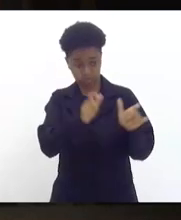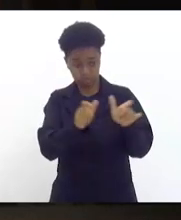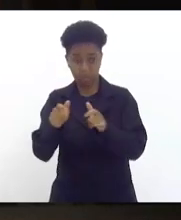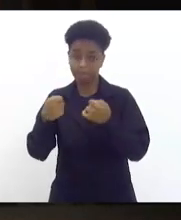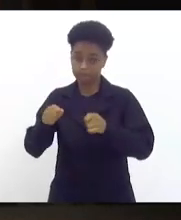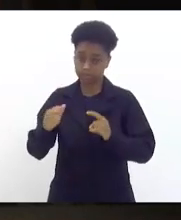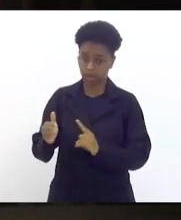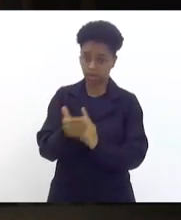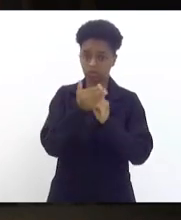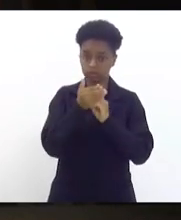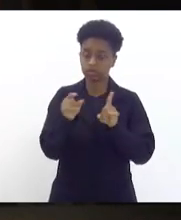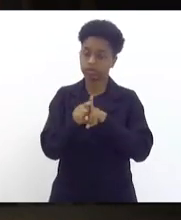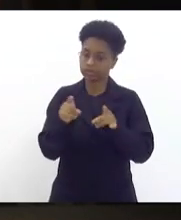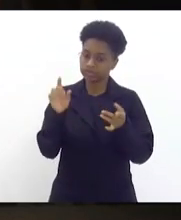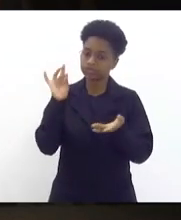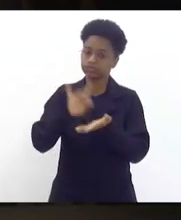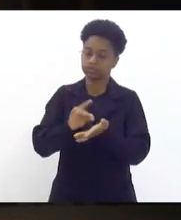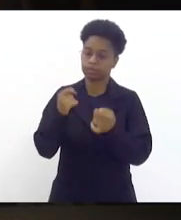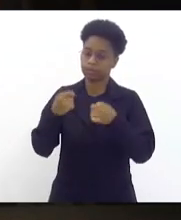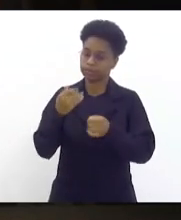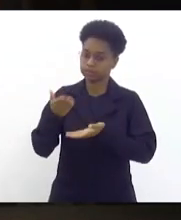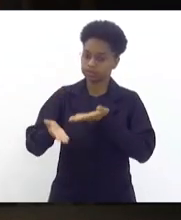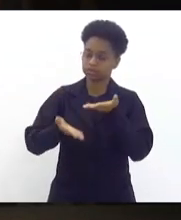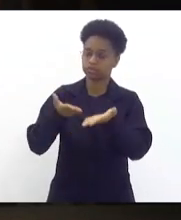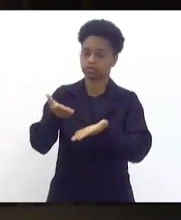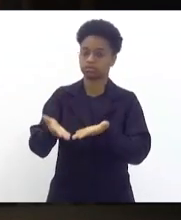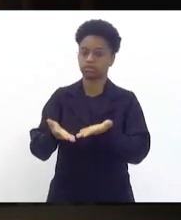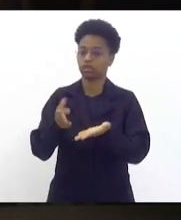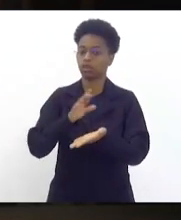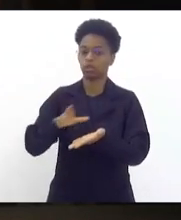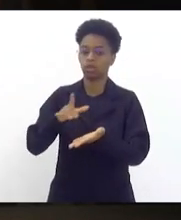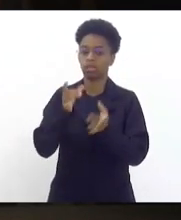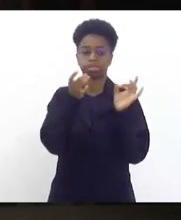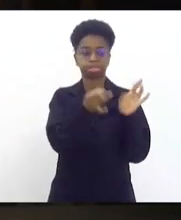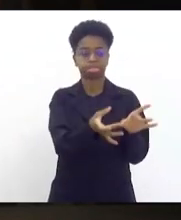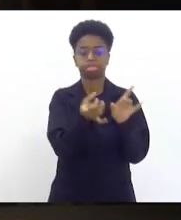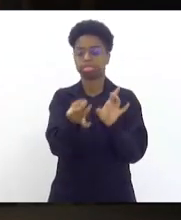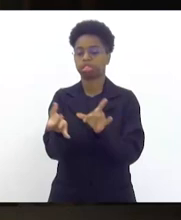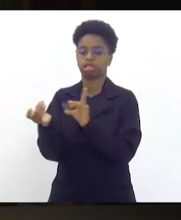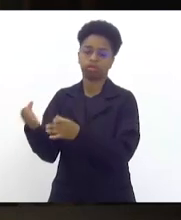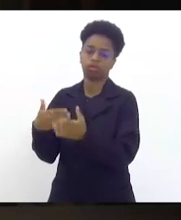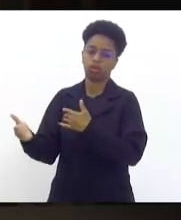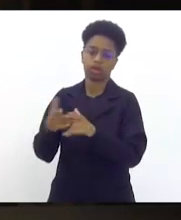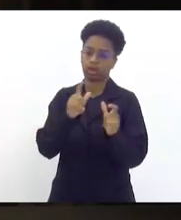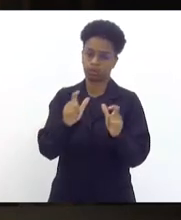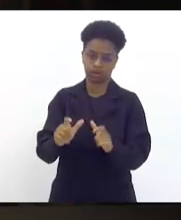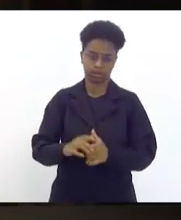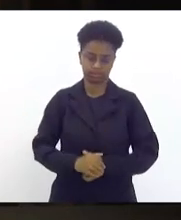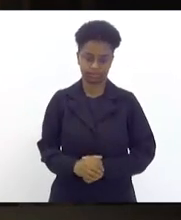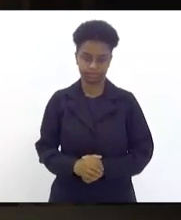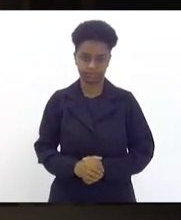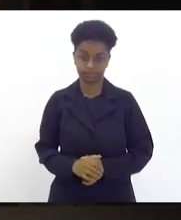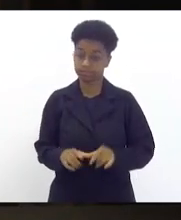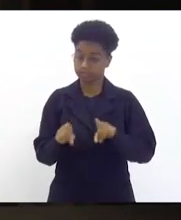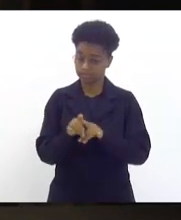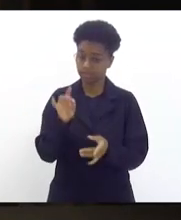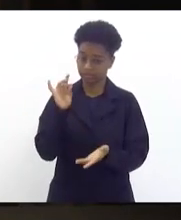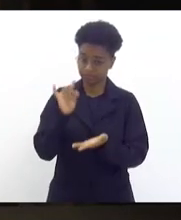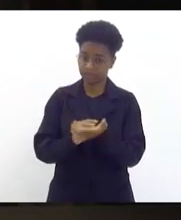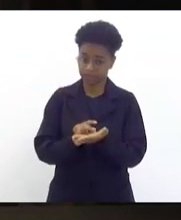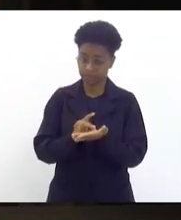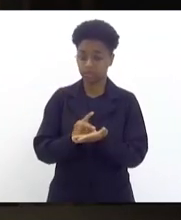e de verdade sejam tratadas não seja jogadas em qualquer canto e de verdade